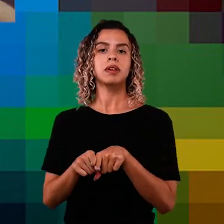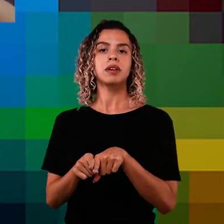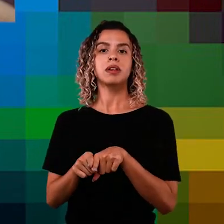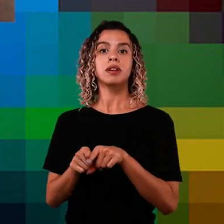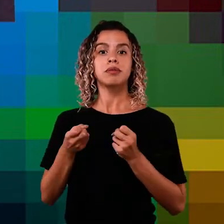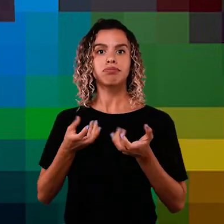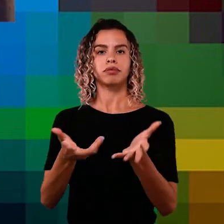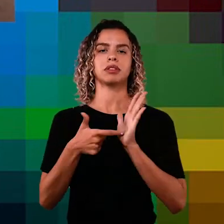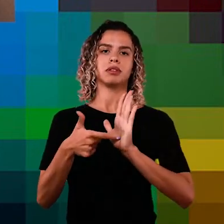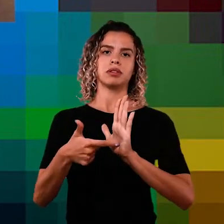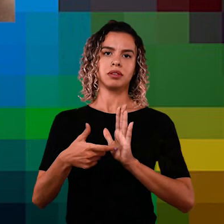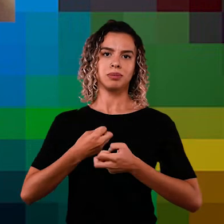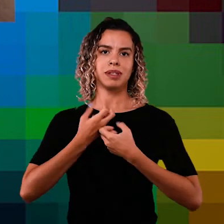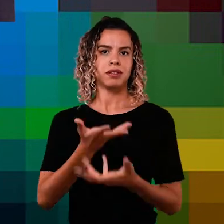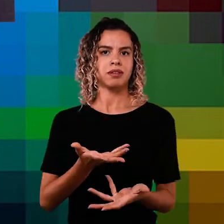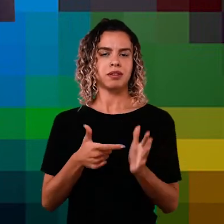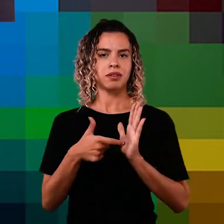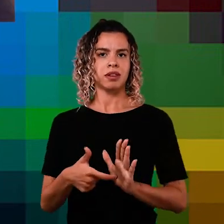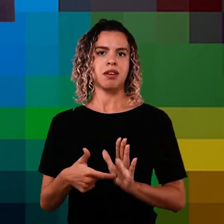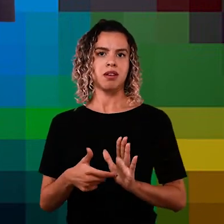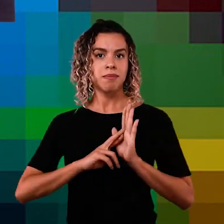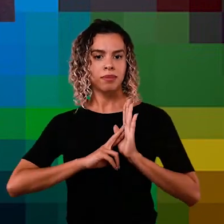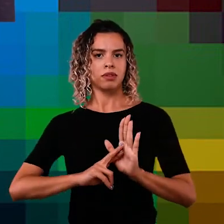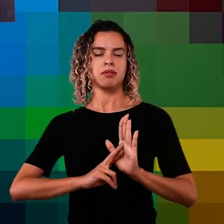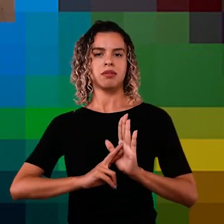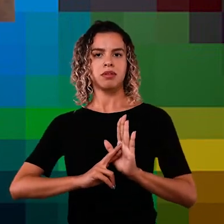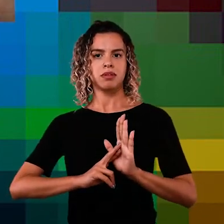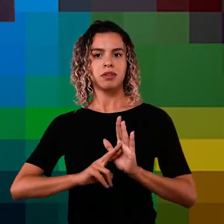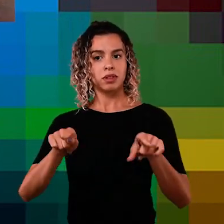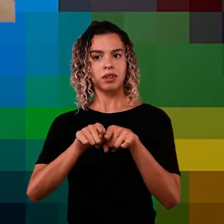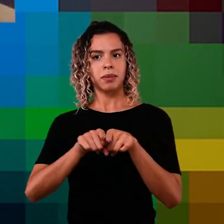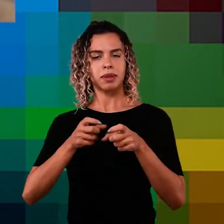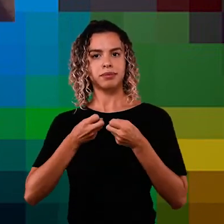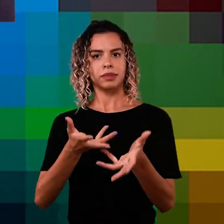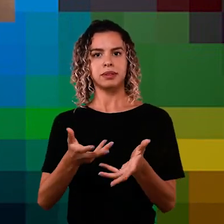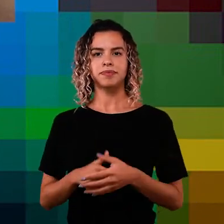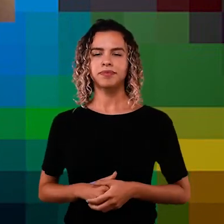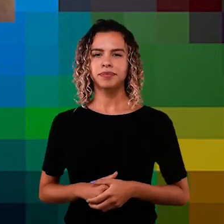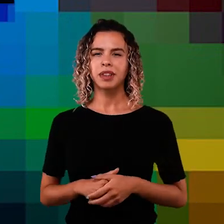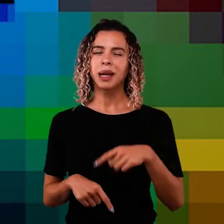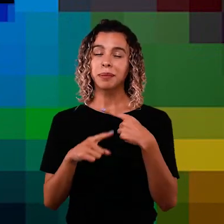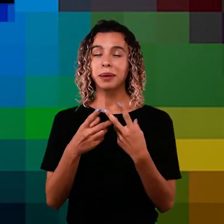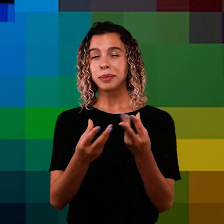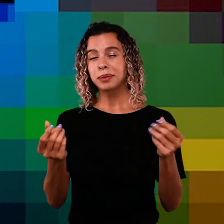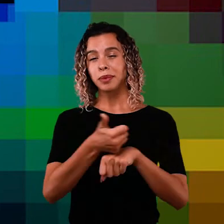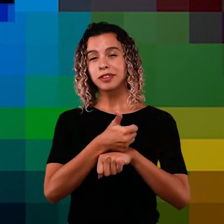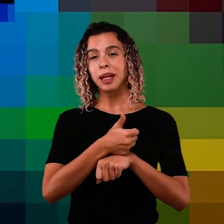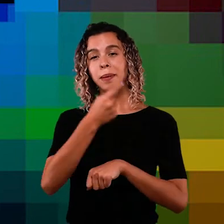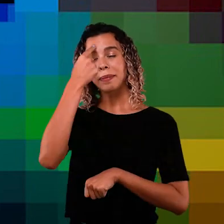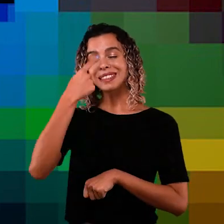meu estímulo para me expressar, para me representar e também me expressar. É que tem